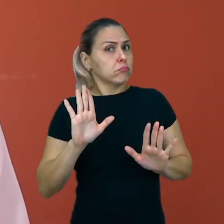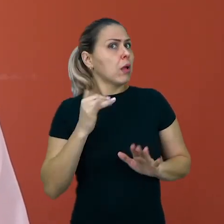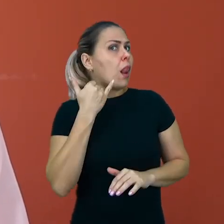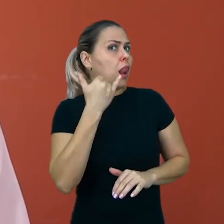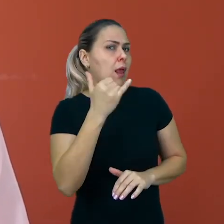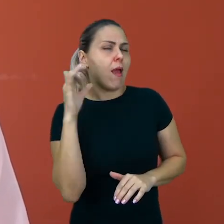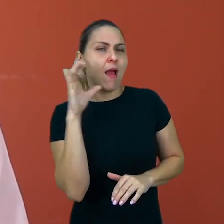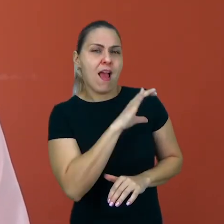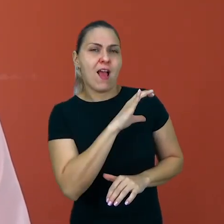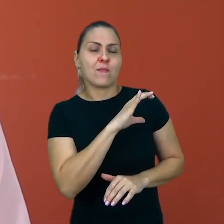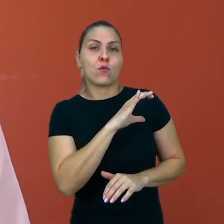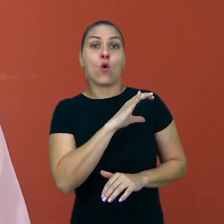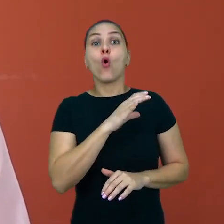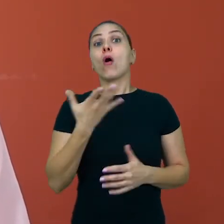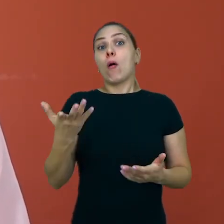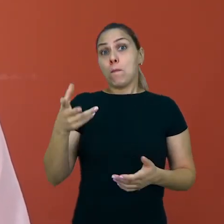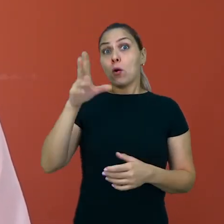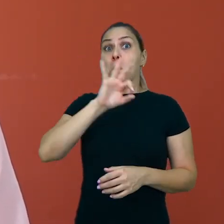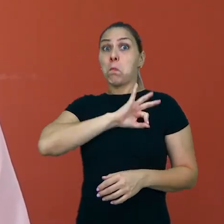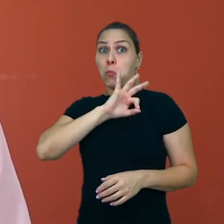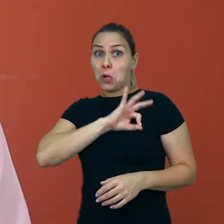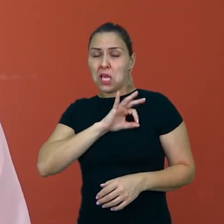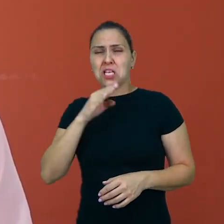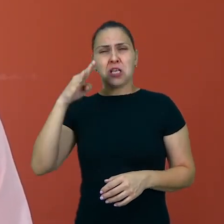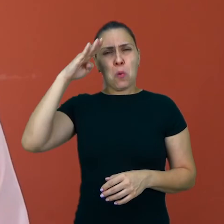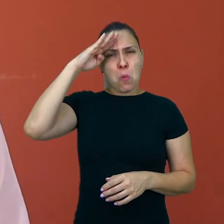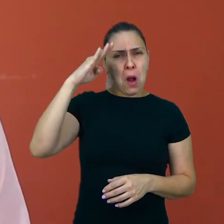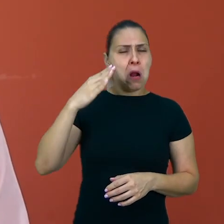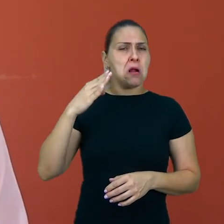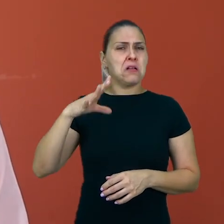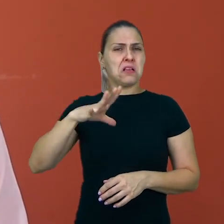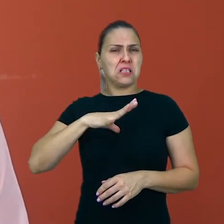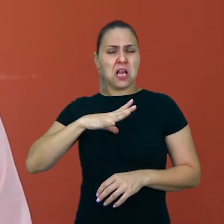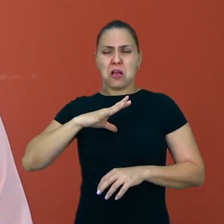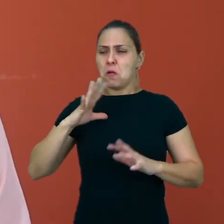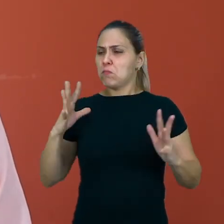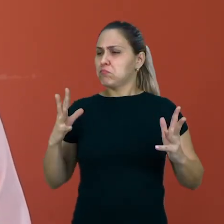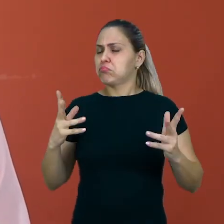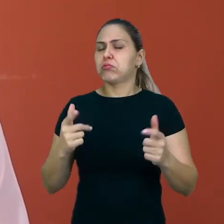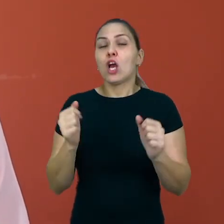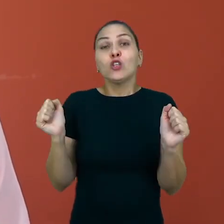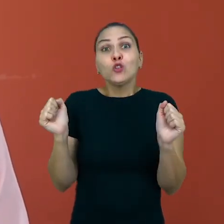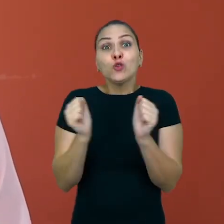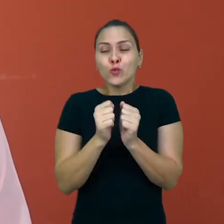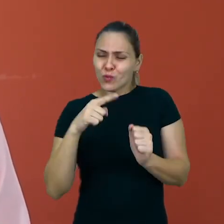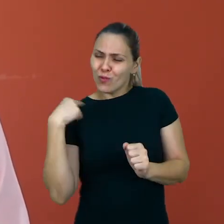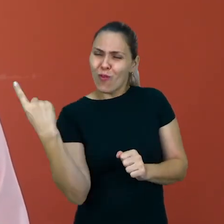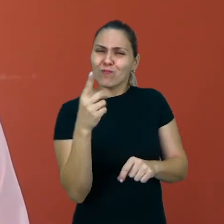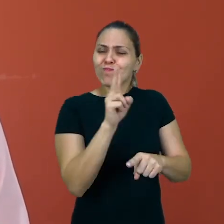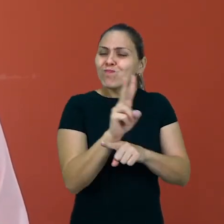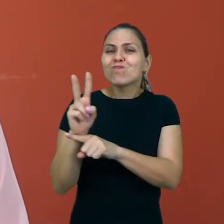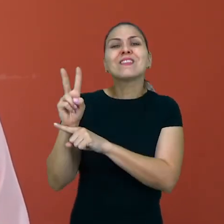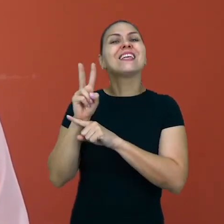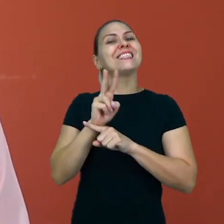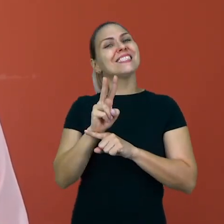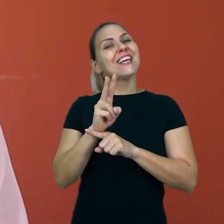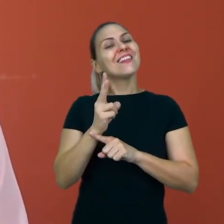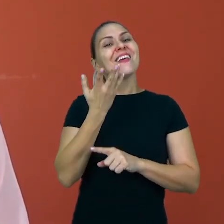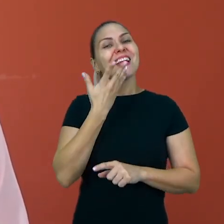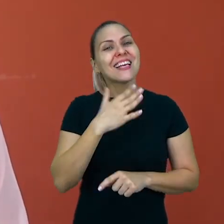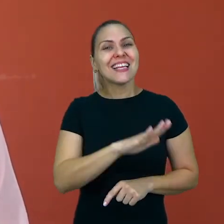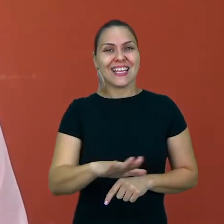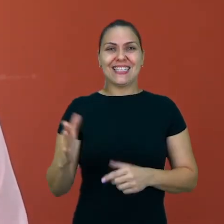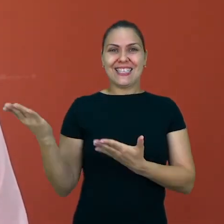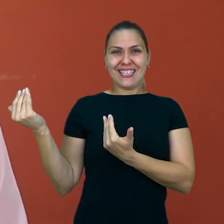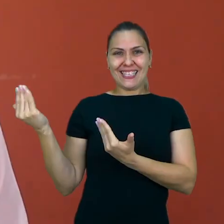emergência, não hesite em chamar a Guarda Municipal ou mesmo a Polícia Militar. Juntas e juntos, seguiremos protegendo